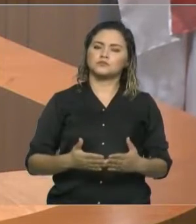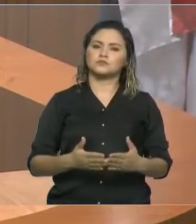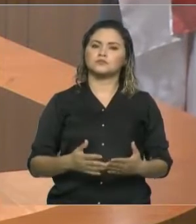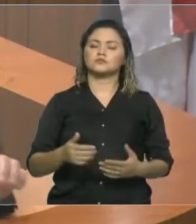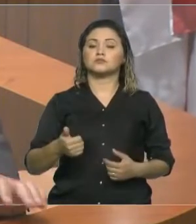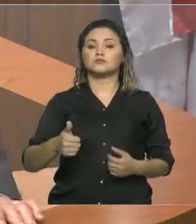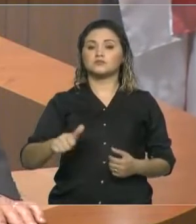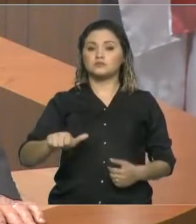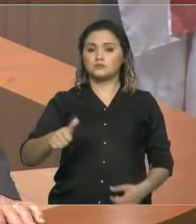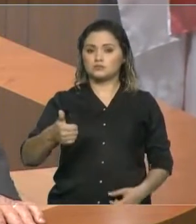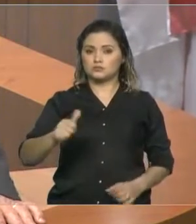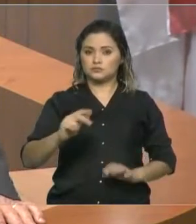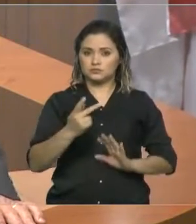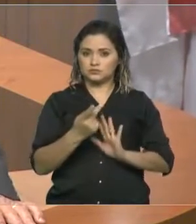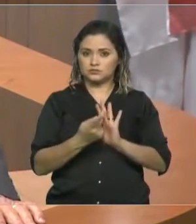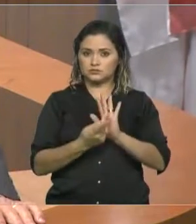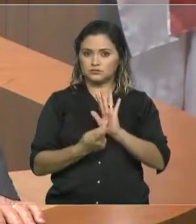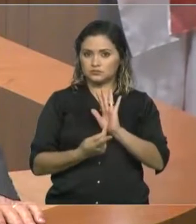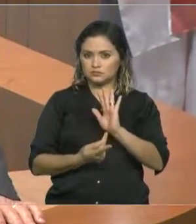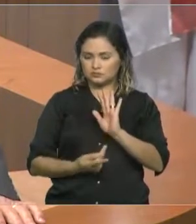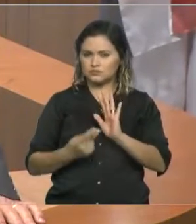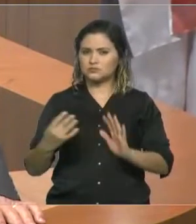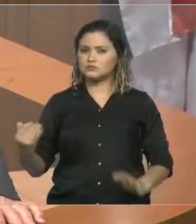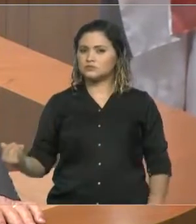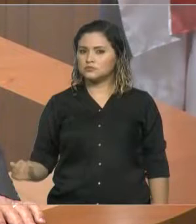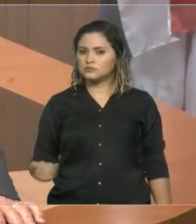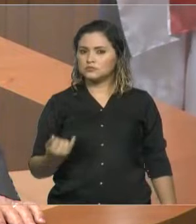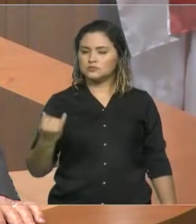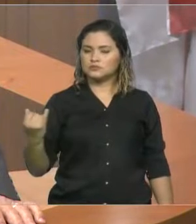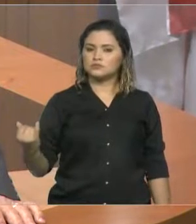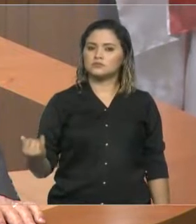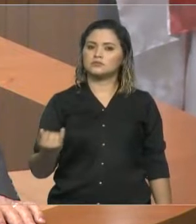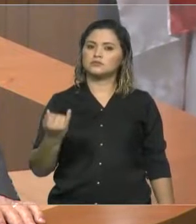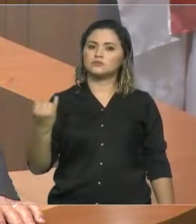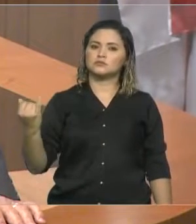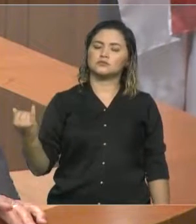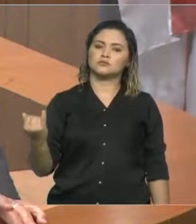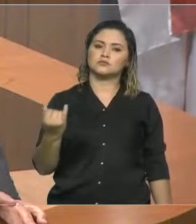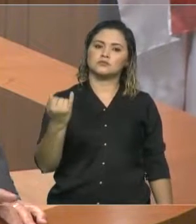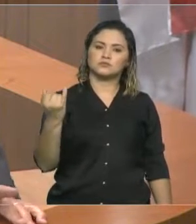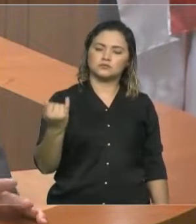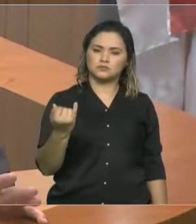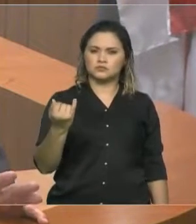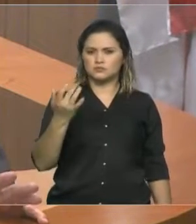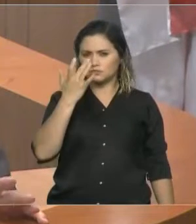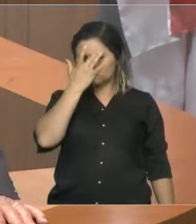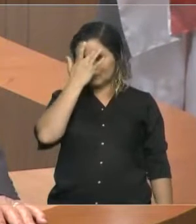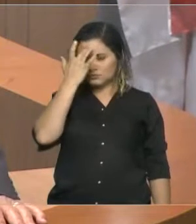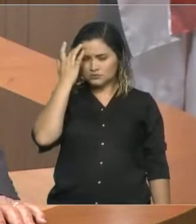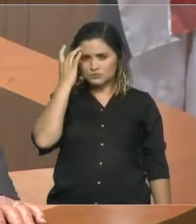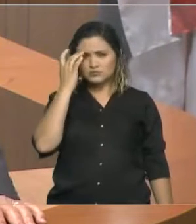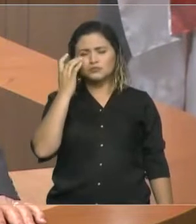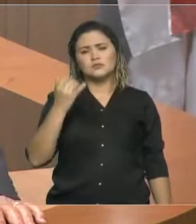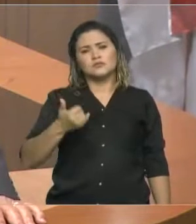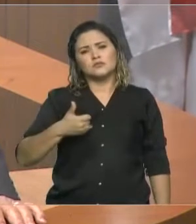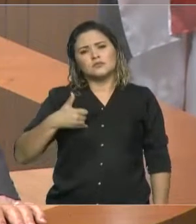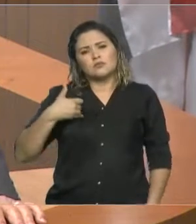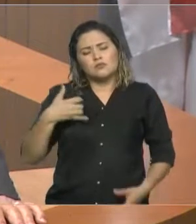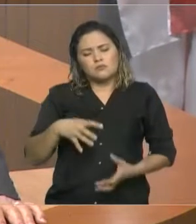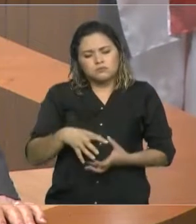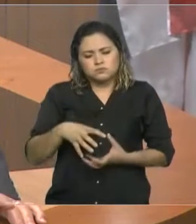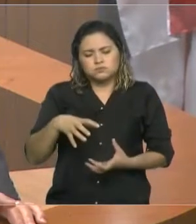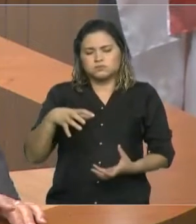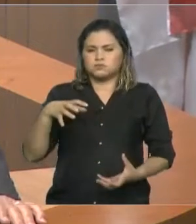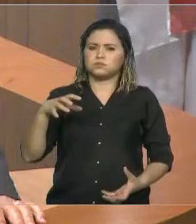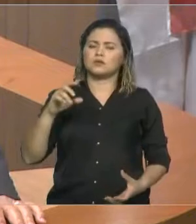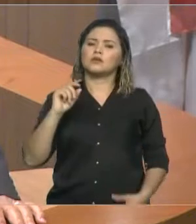um projeto de suma importância para as pessoas idosas que precisam